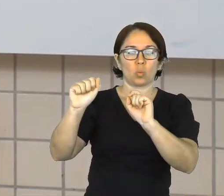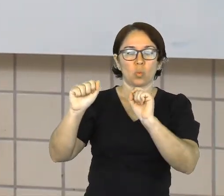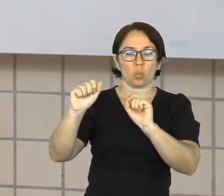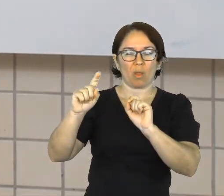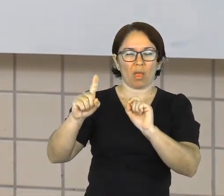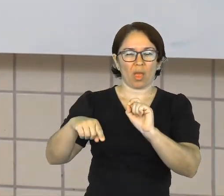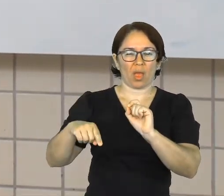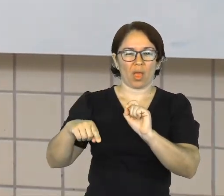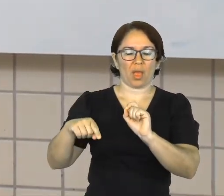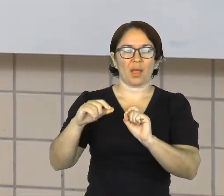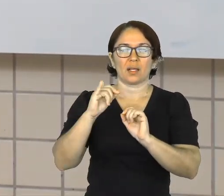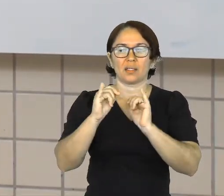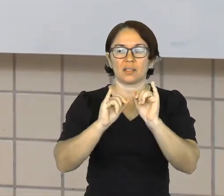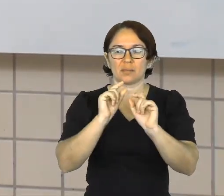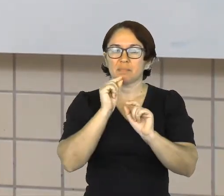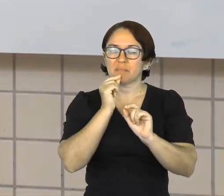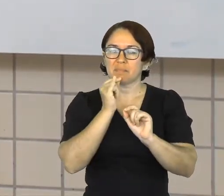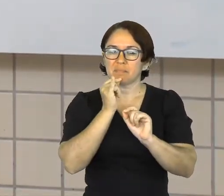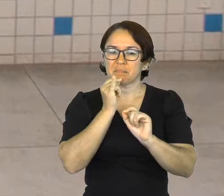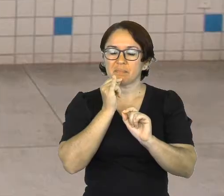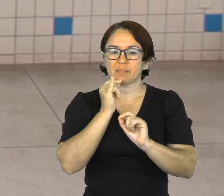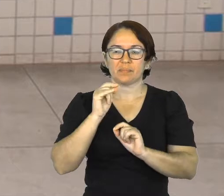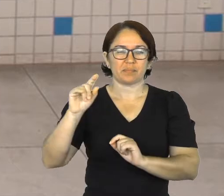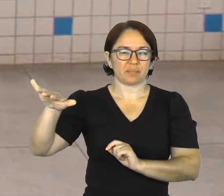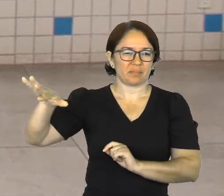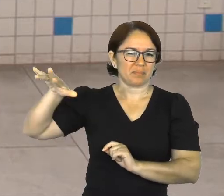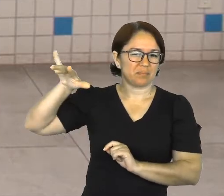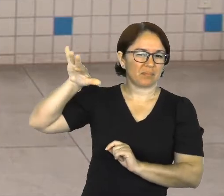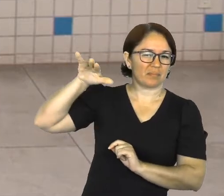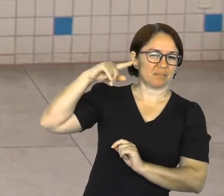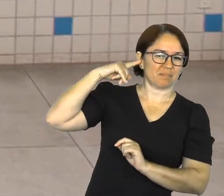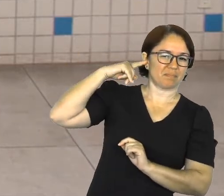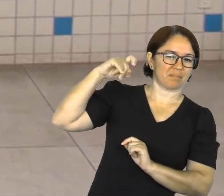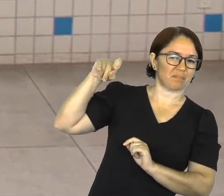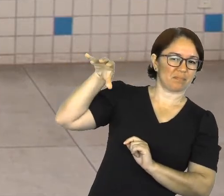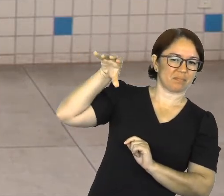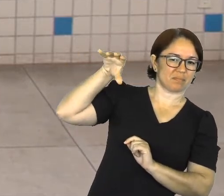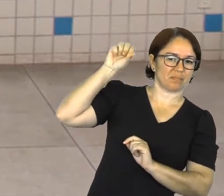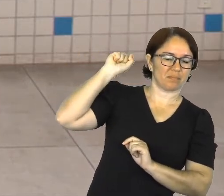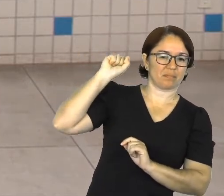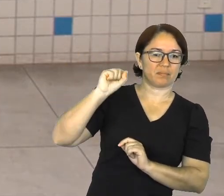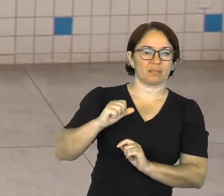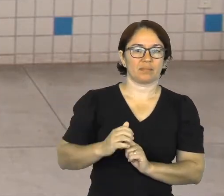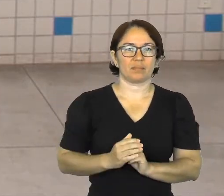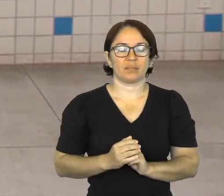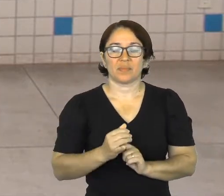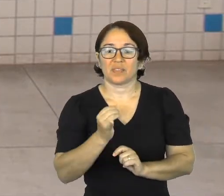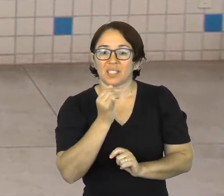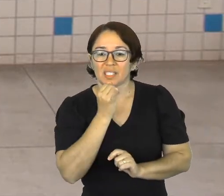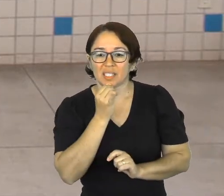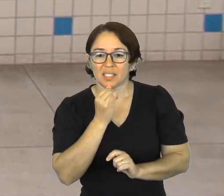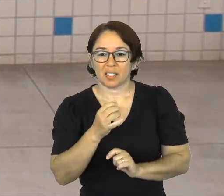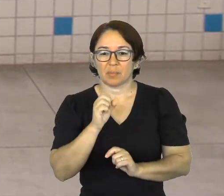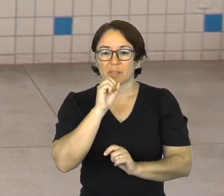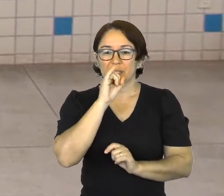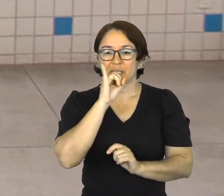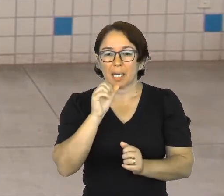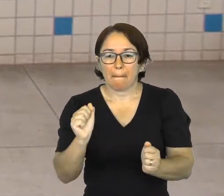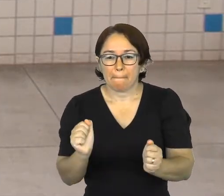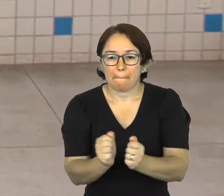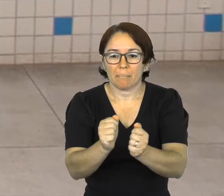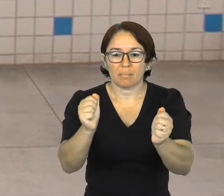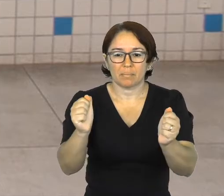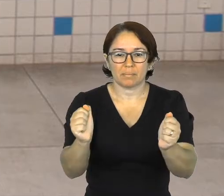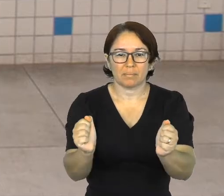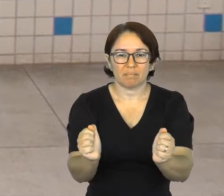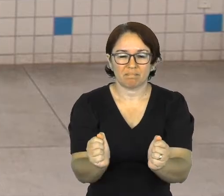lida no conceito de que é uma onda? Uma onda é um movimento causado por uma perturbação e essa se propaga através